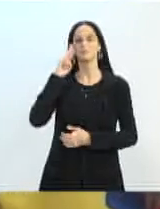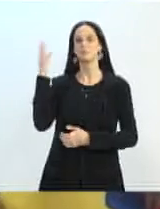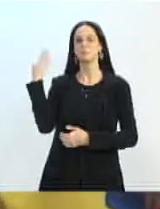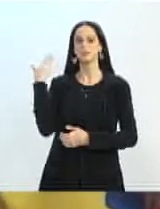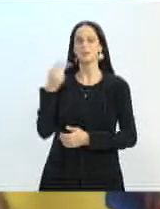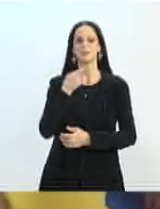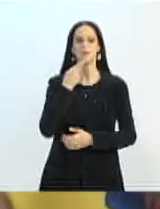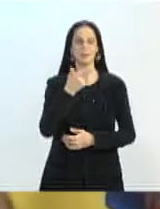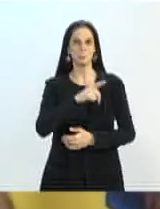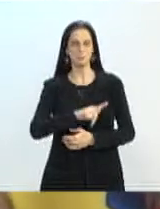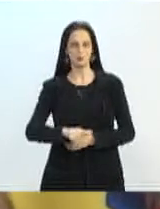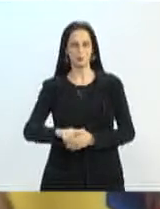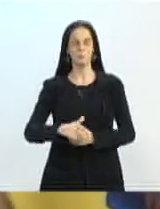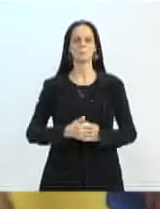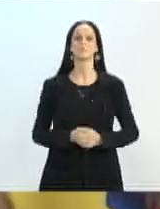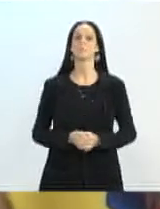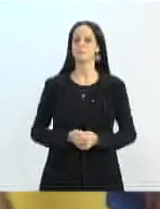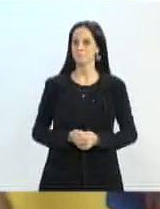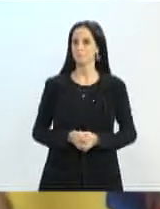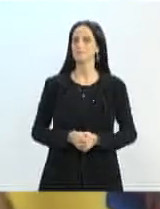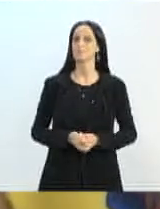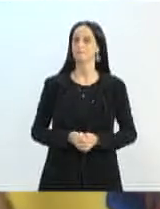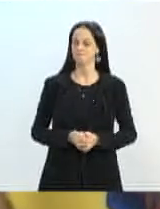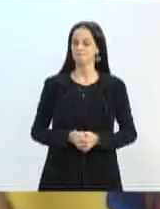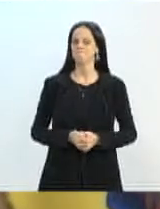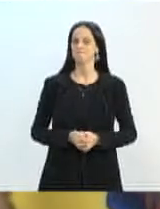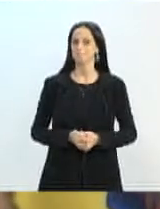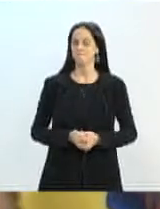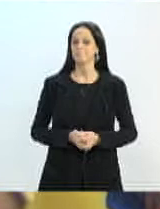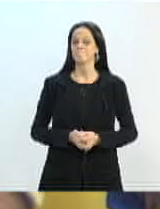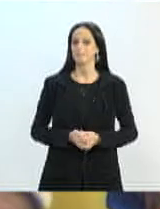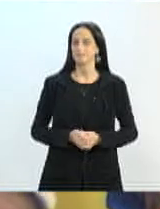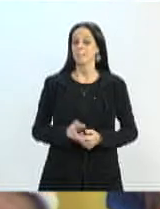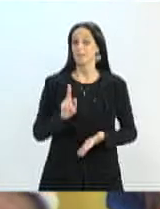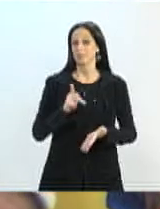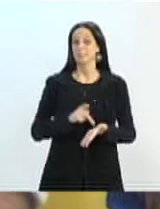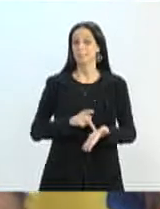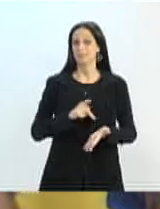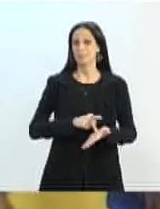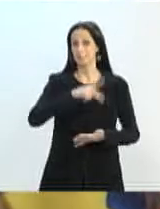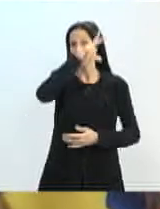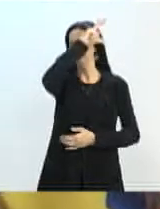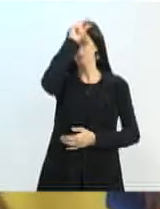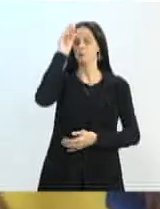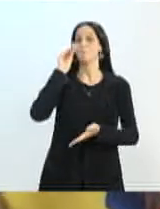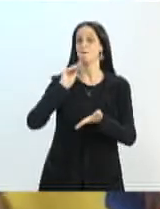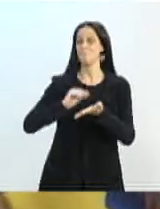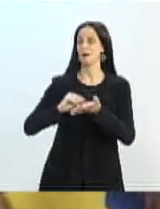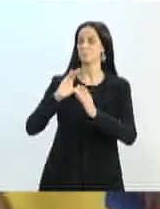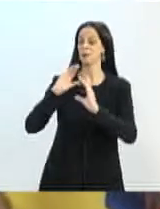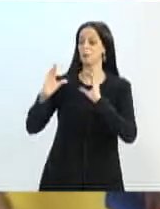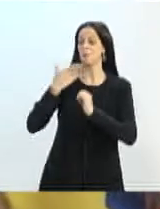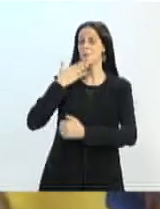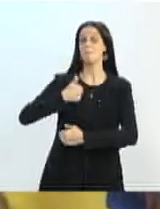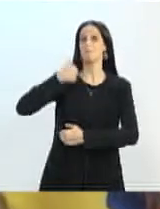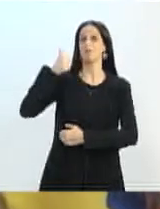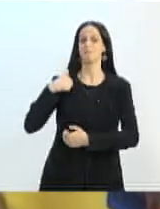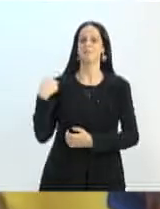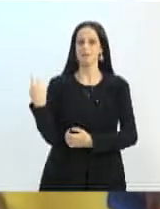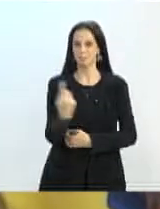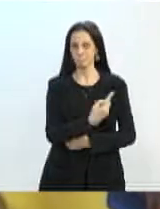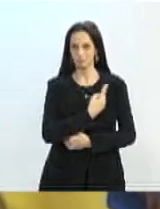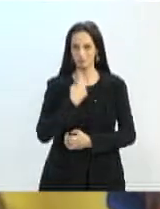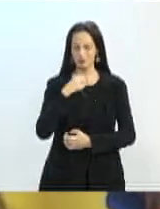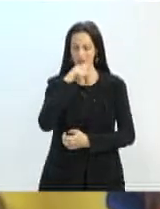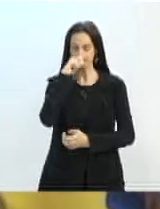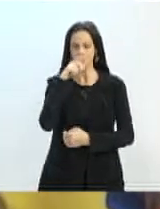repetir que há uma falta de comunicação velada por parte do executivo, que não consegue